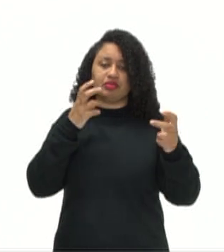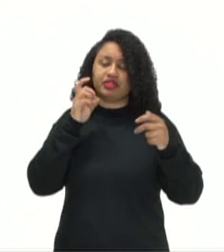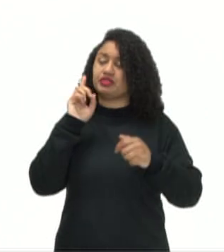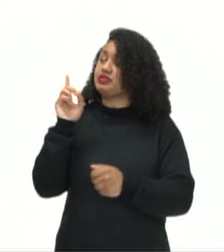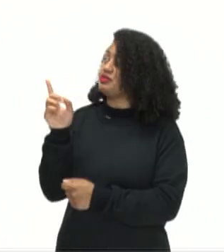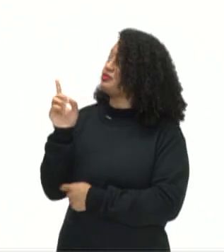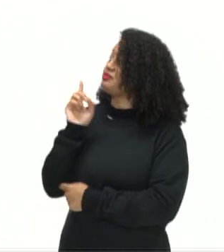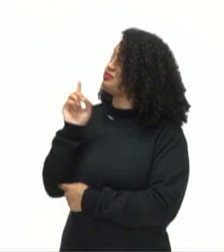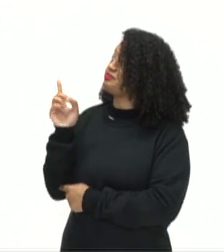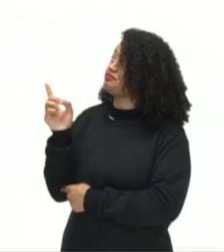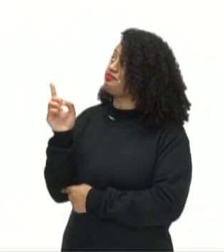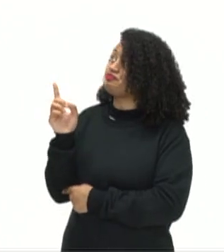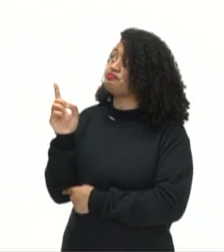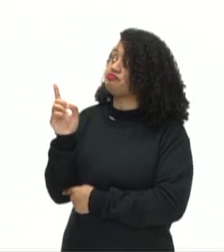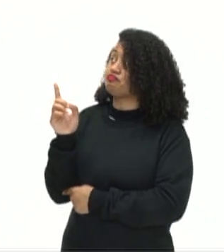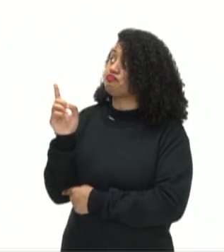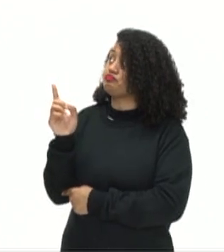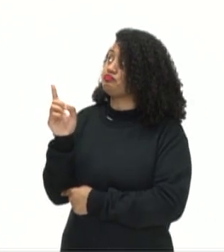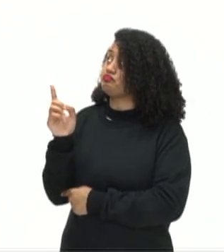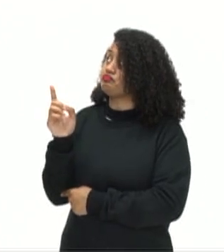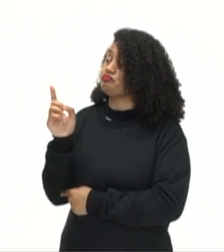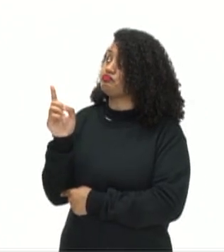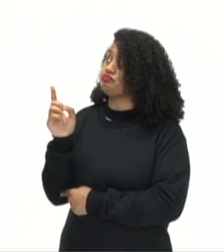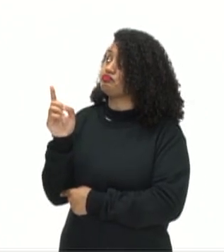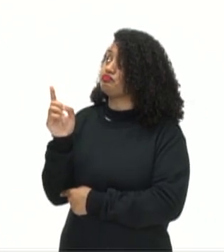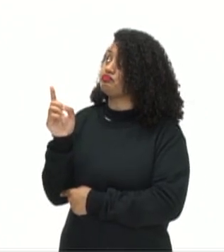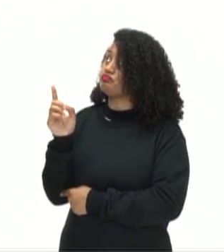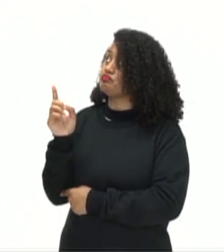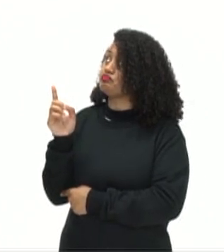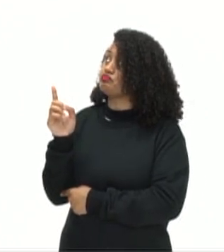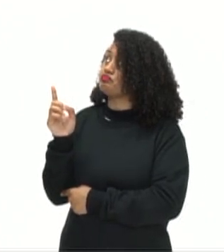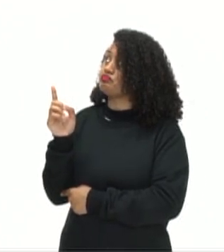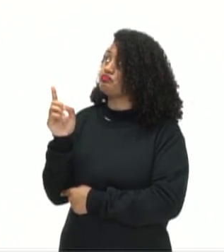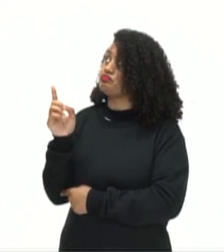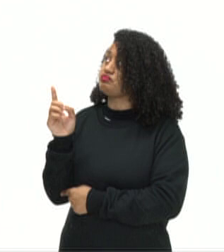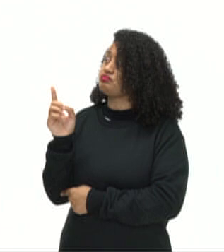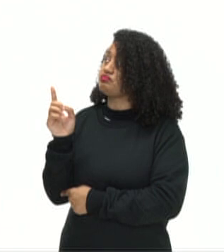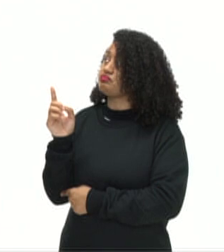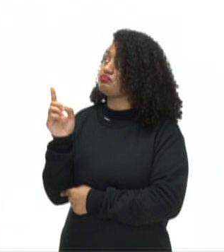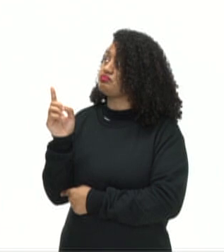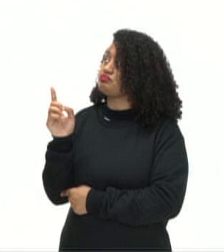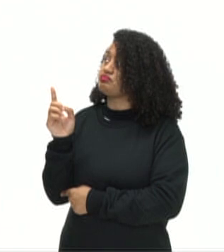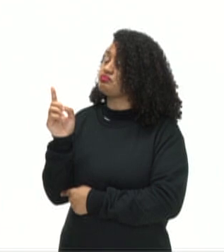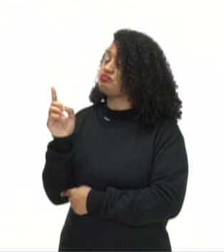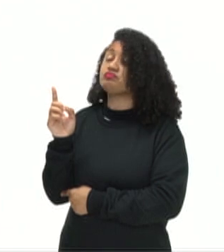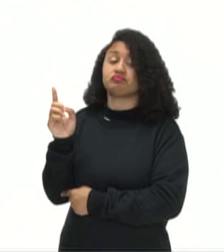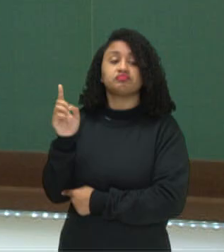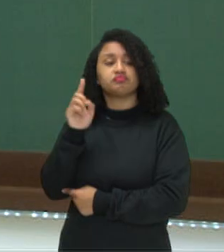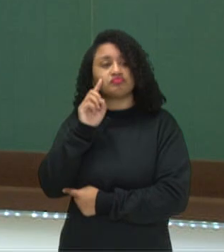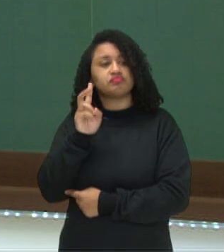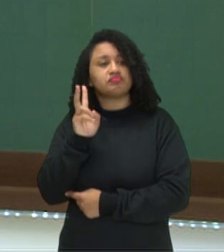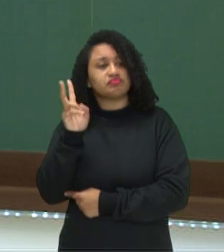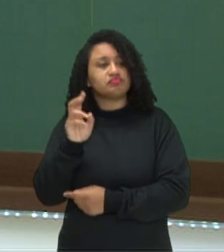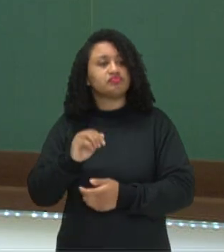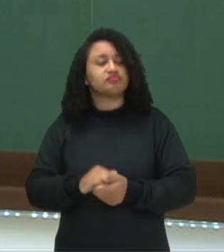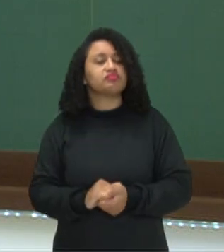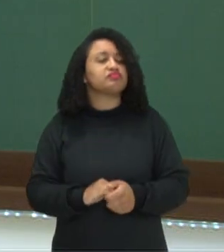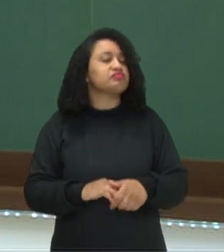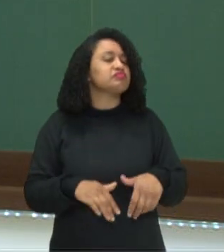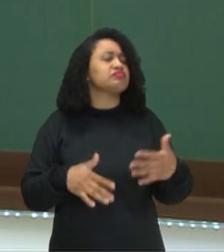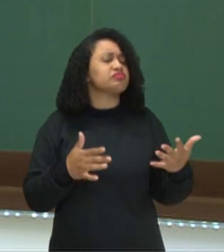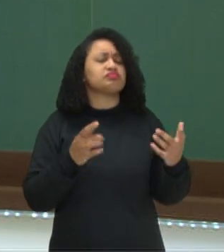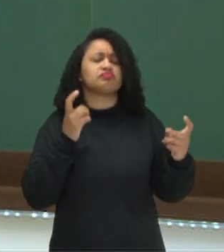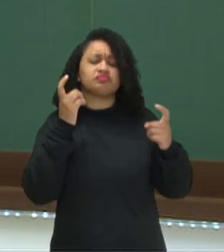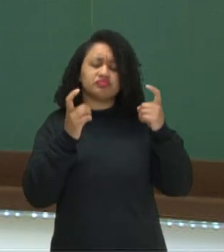a elevado na x. E f de x igual 1/2 elevado na x. Não se